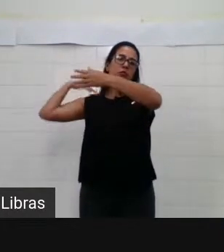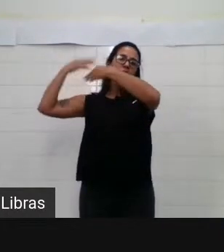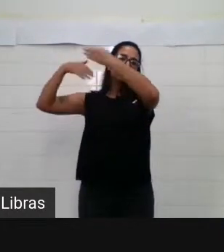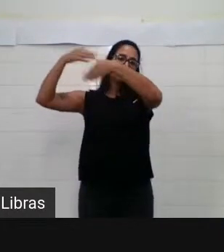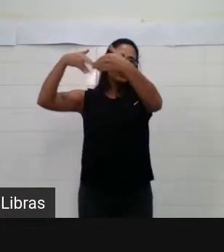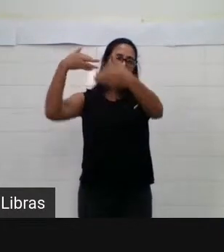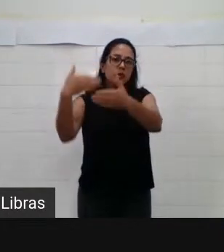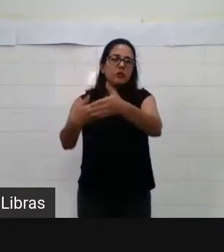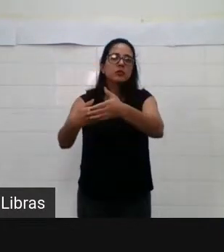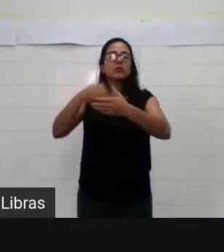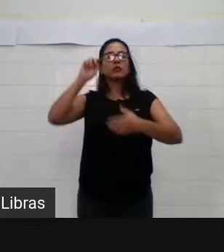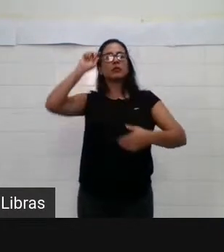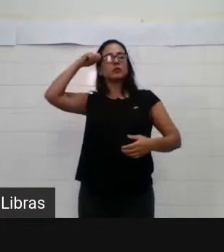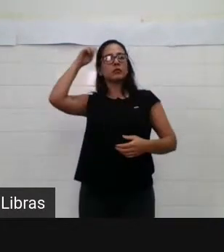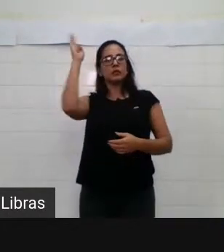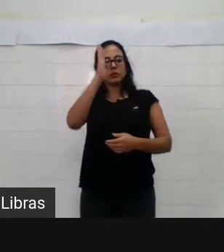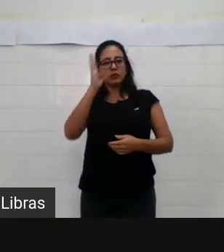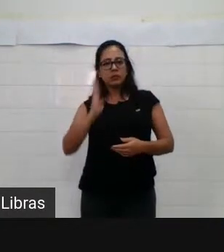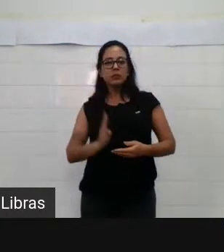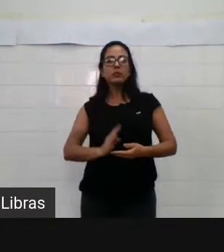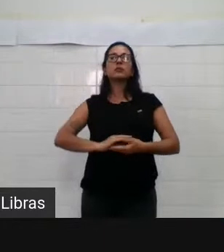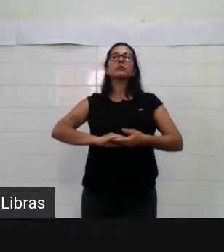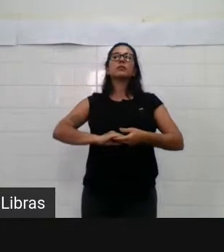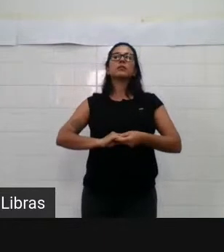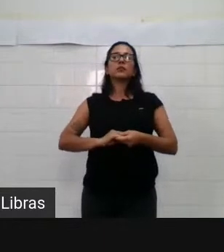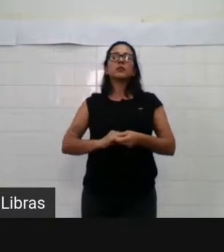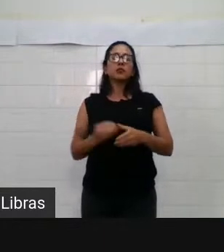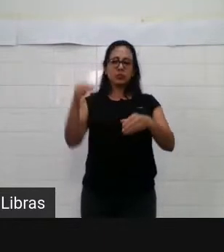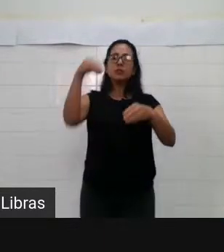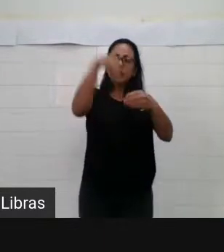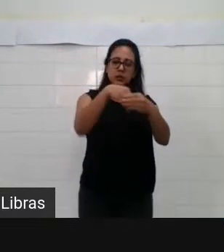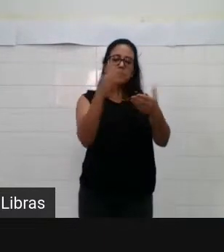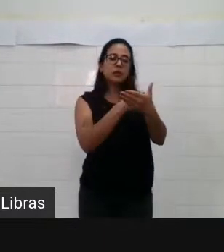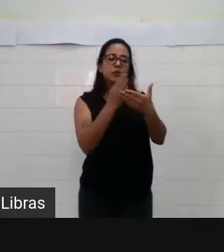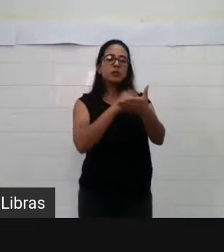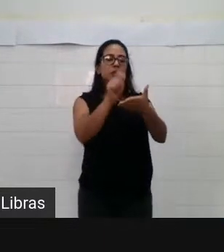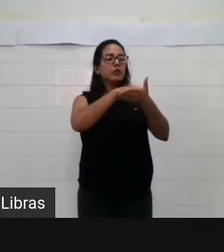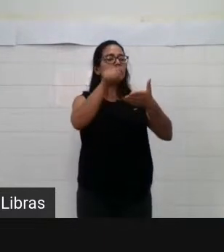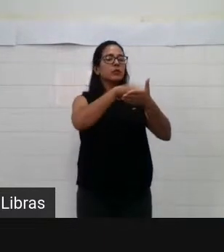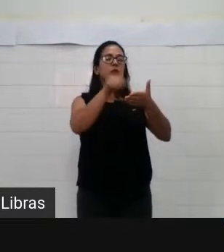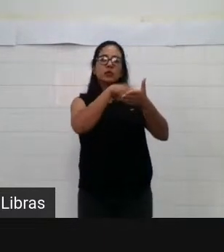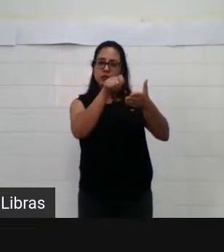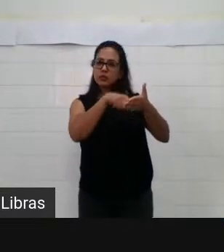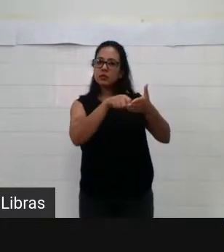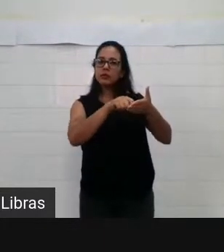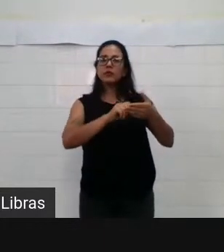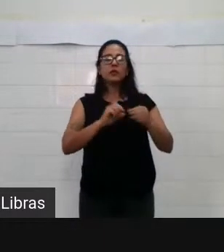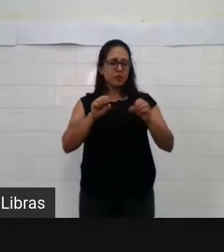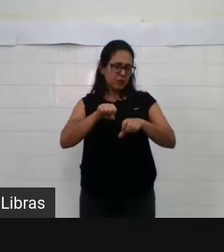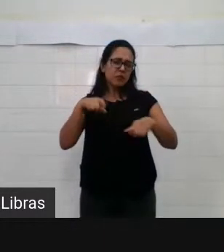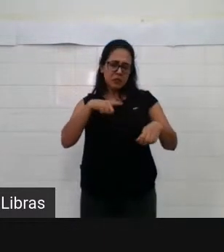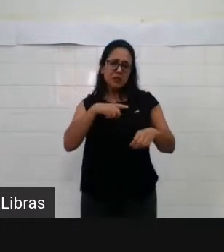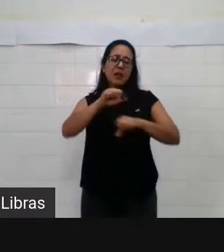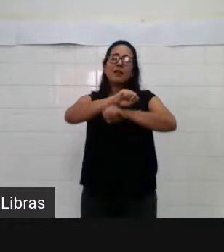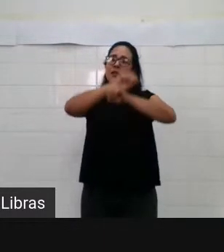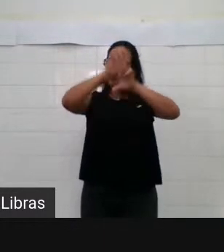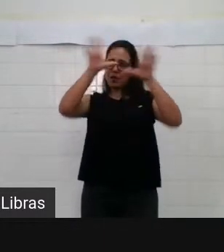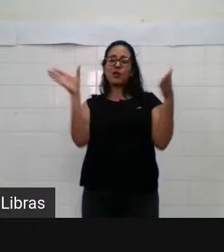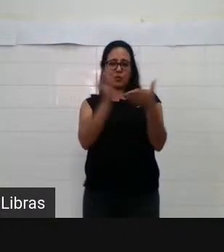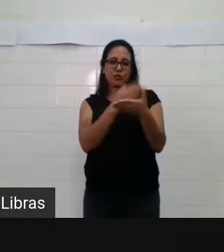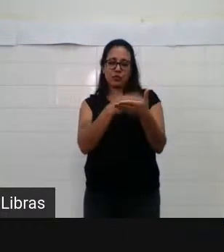fica muito evidente no romance que ela escreve. Isso fica muito claro no romance que ela